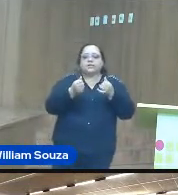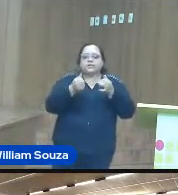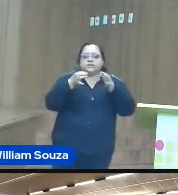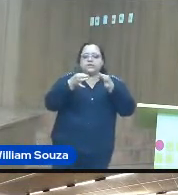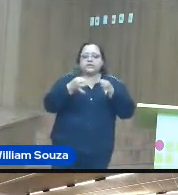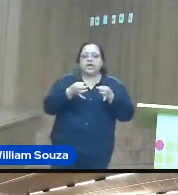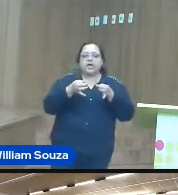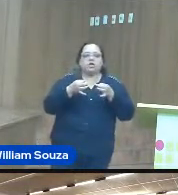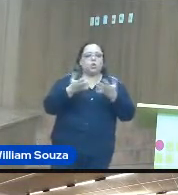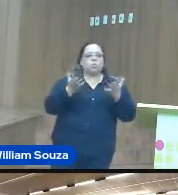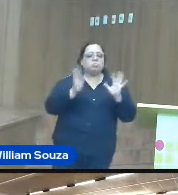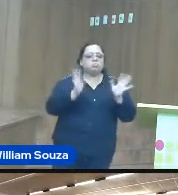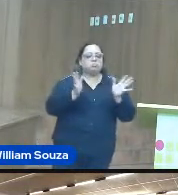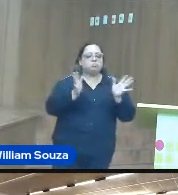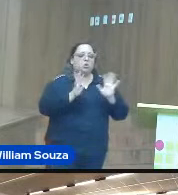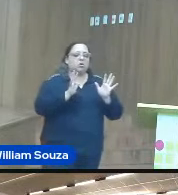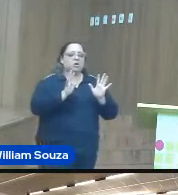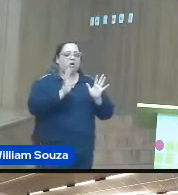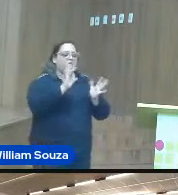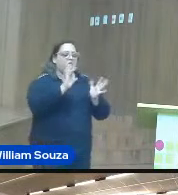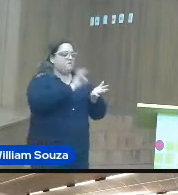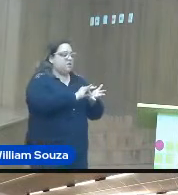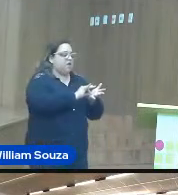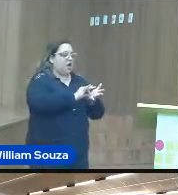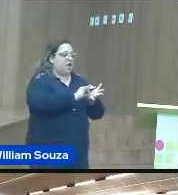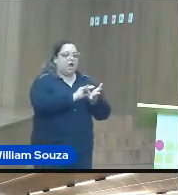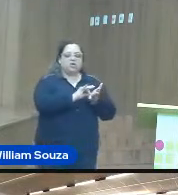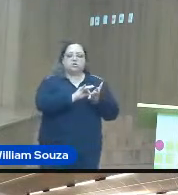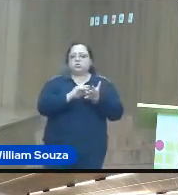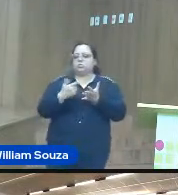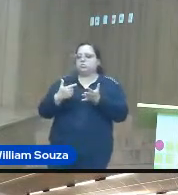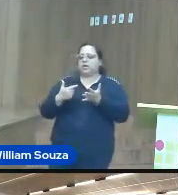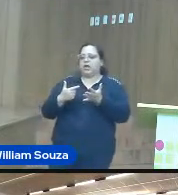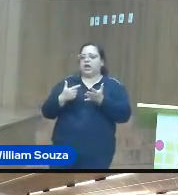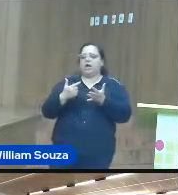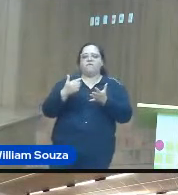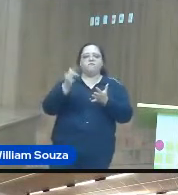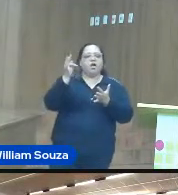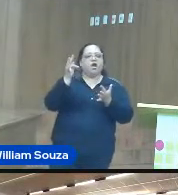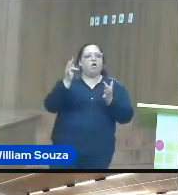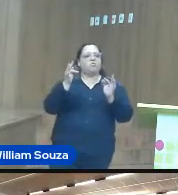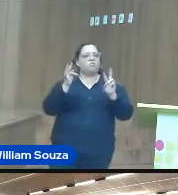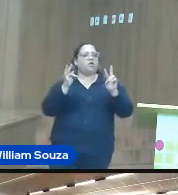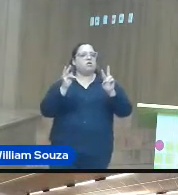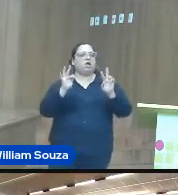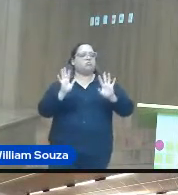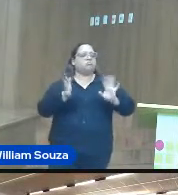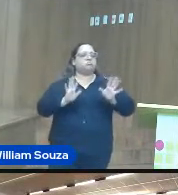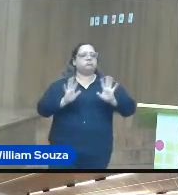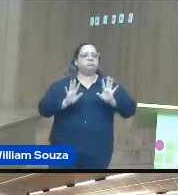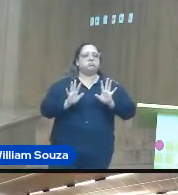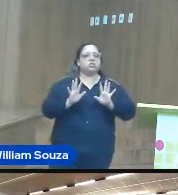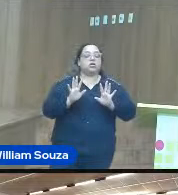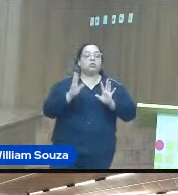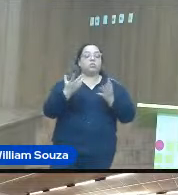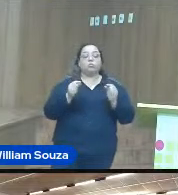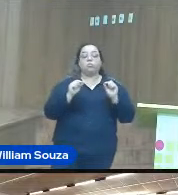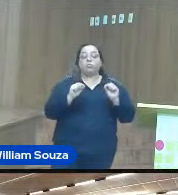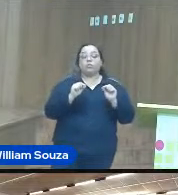que é verdade ou não, mas o que é consistente, né? Então, uma coisa que foi muito